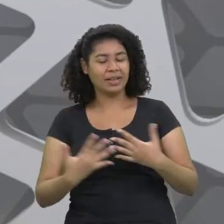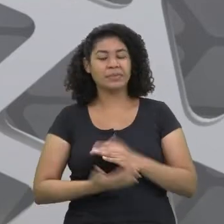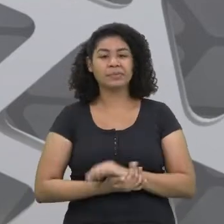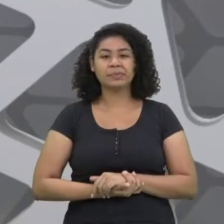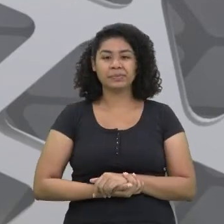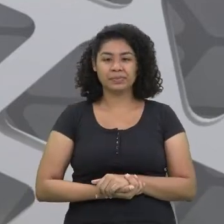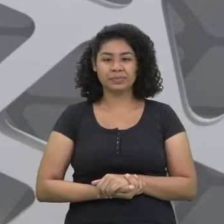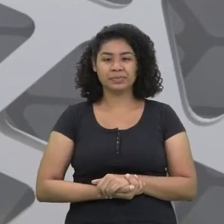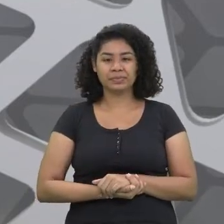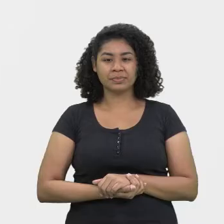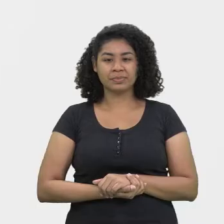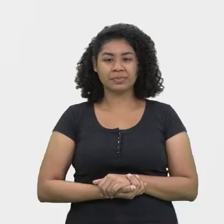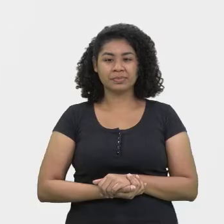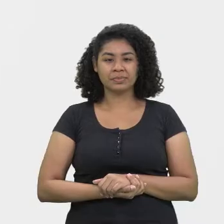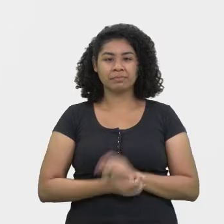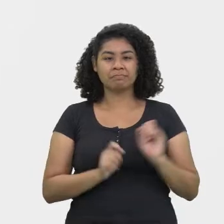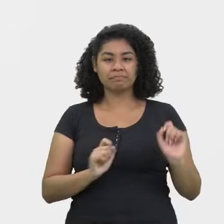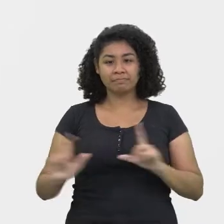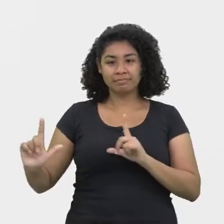revoluções. Continuando,